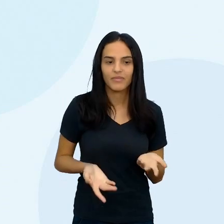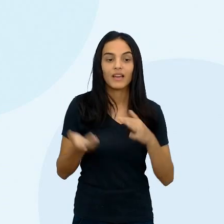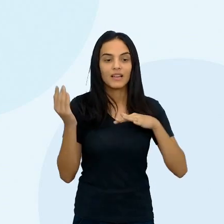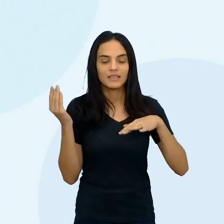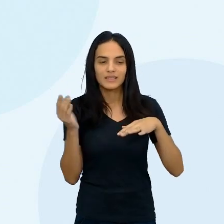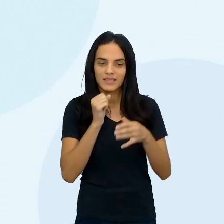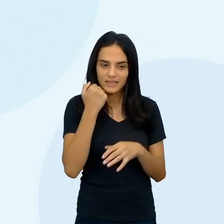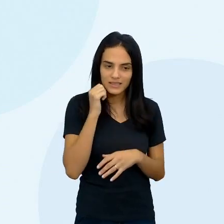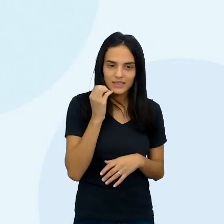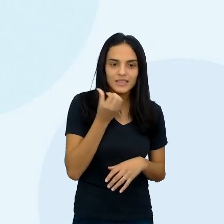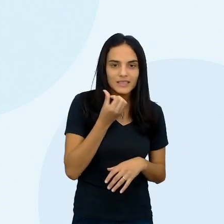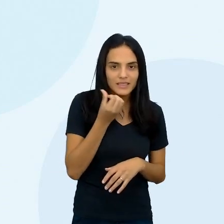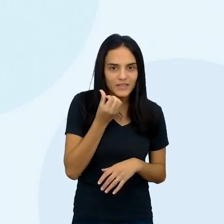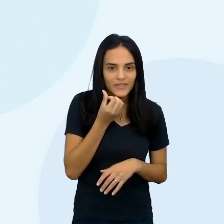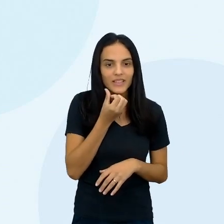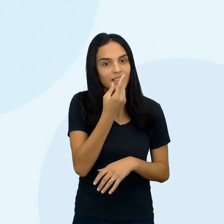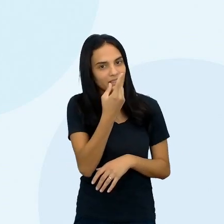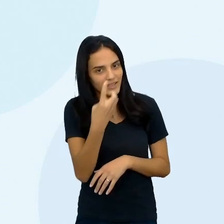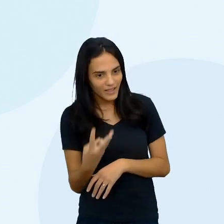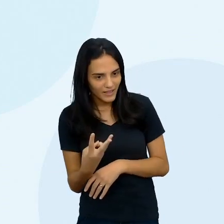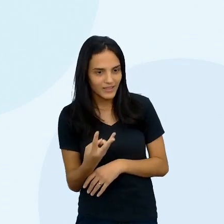sexta-feira, 13.